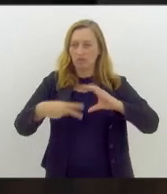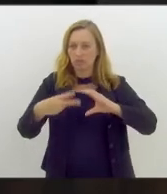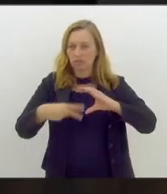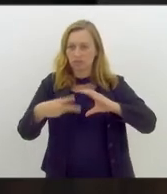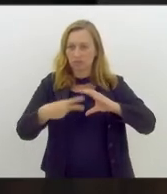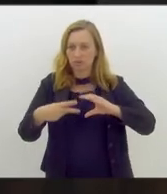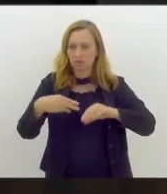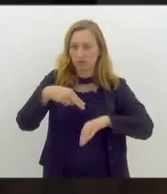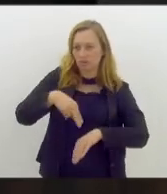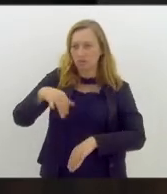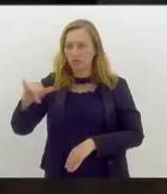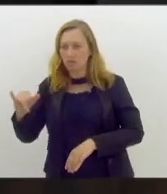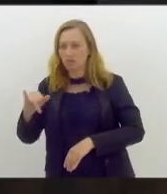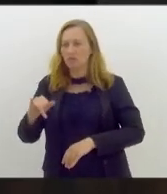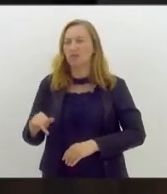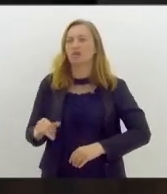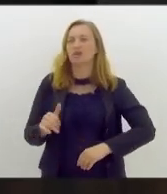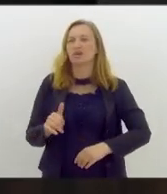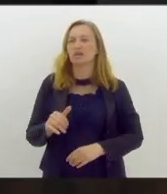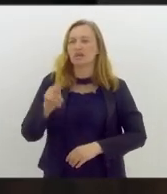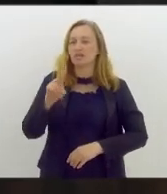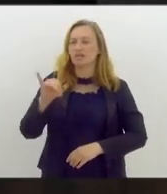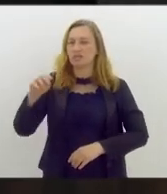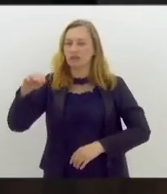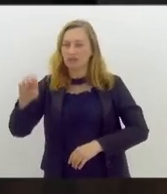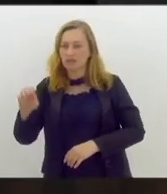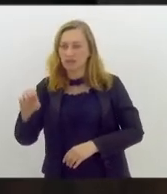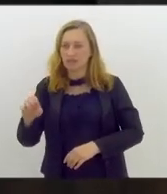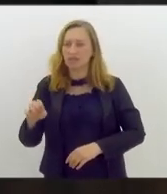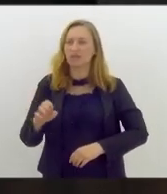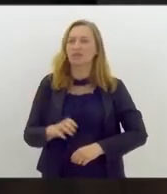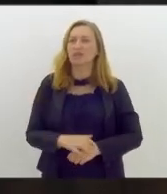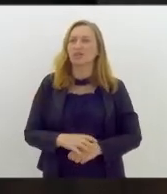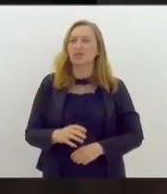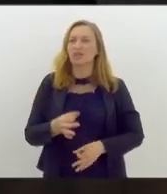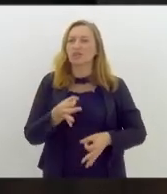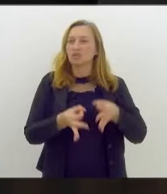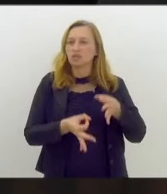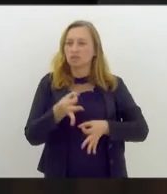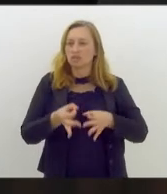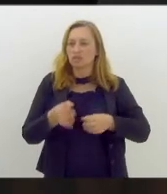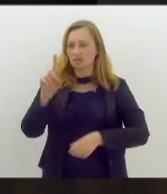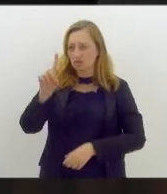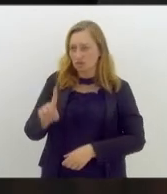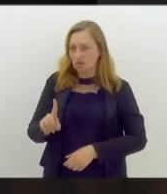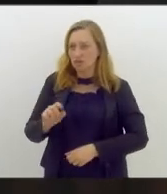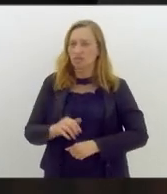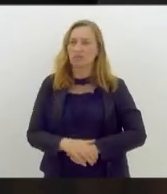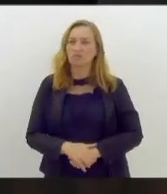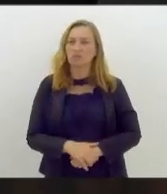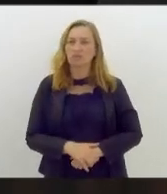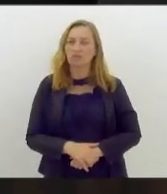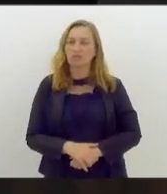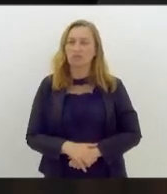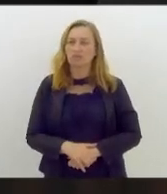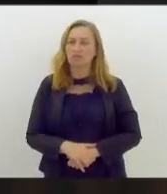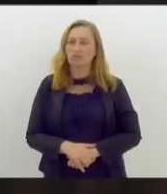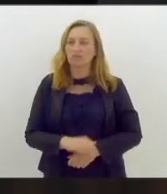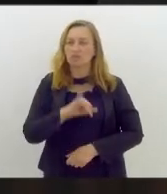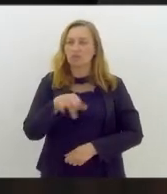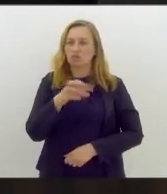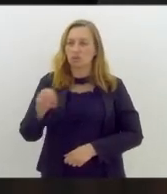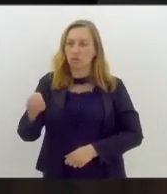de Nova Iguaçu, da excelentíssima senhora Viviane de Almeida Alonso, juíza de direito, do excelentíssimo senhor